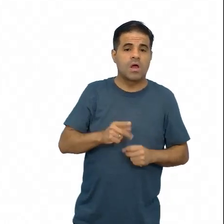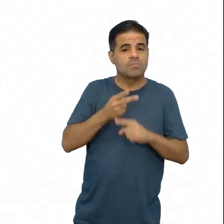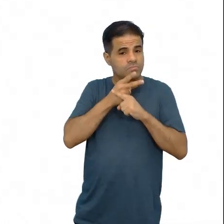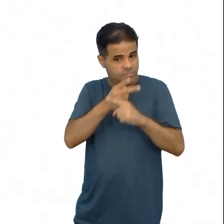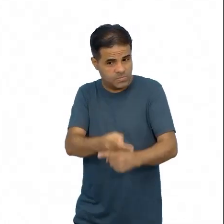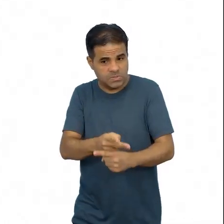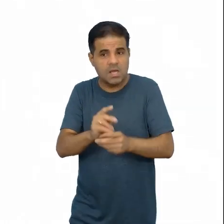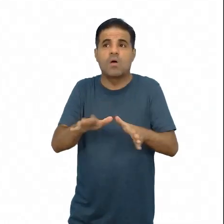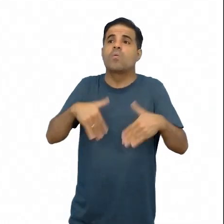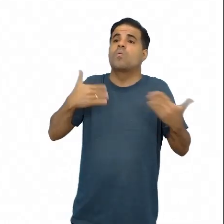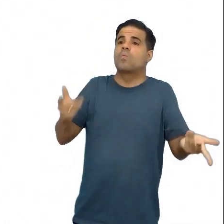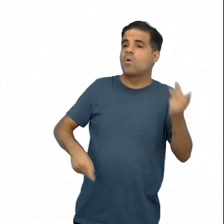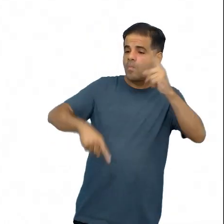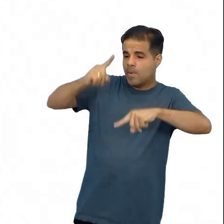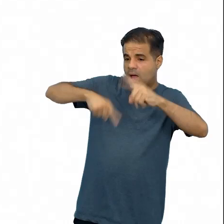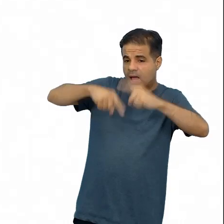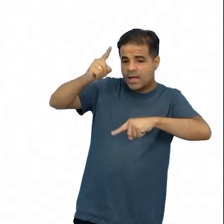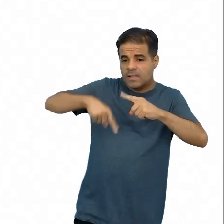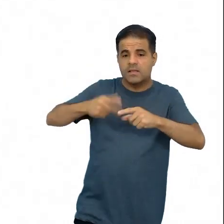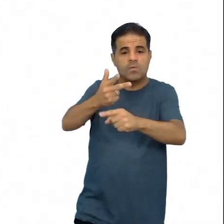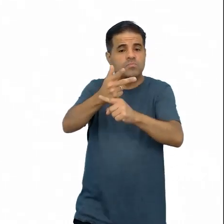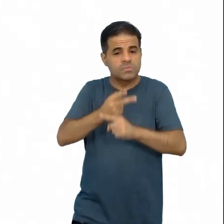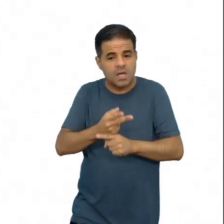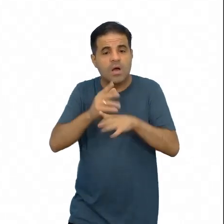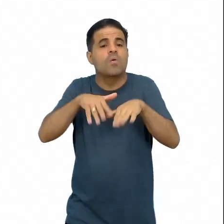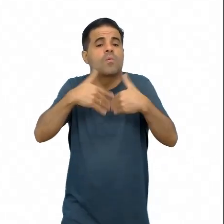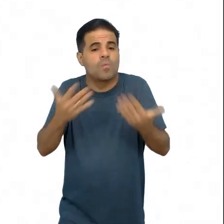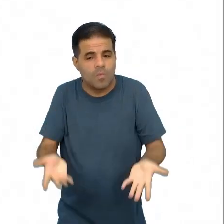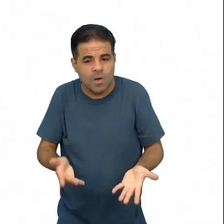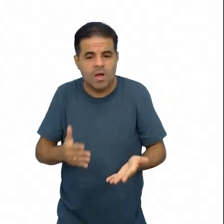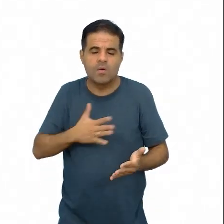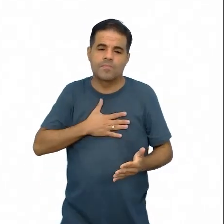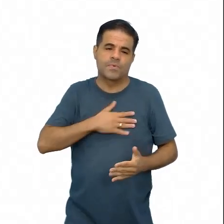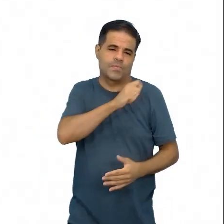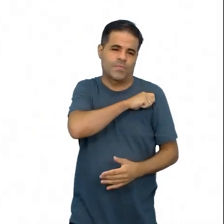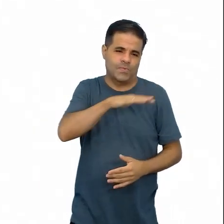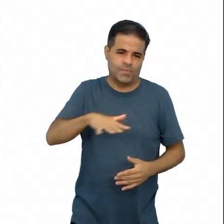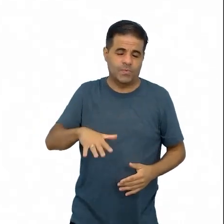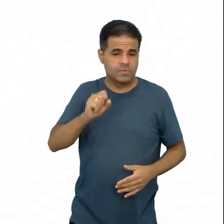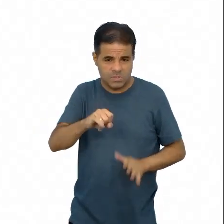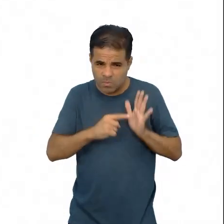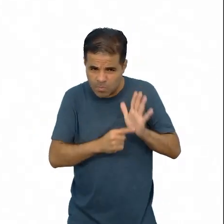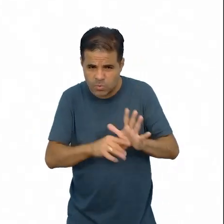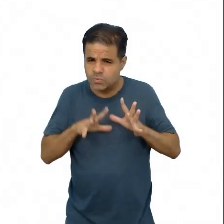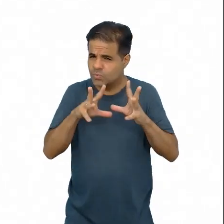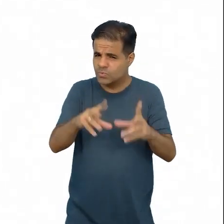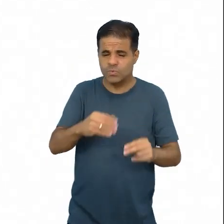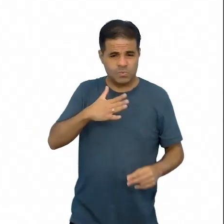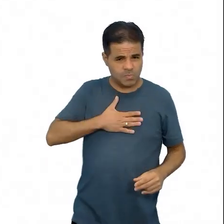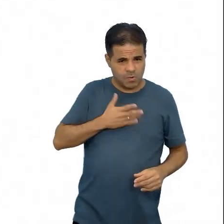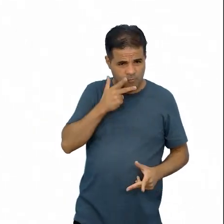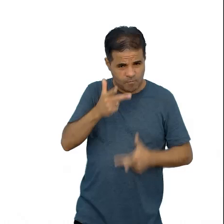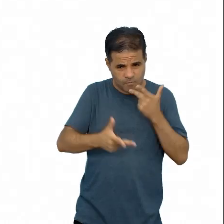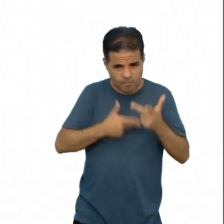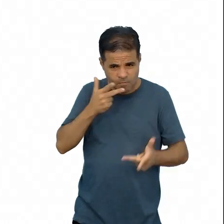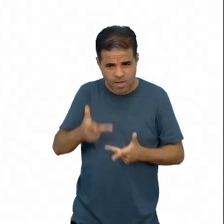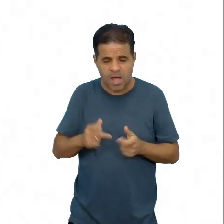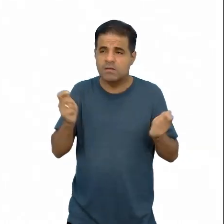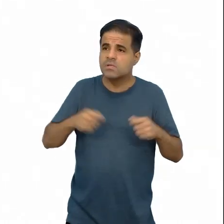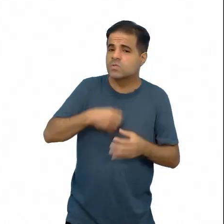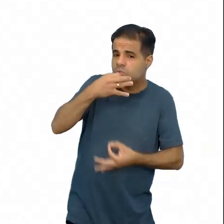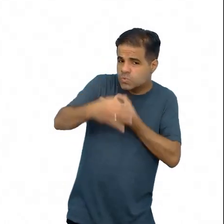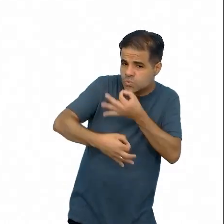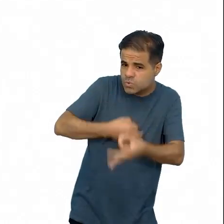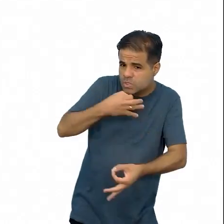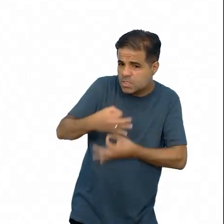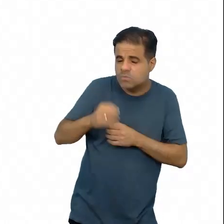material, qual o material que eu posso buscar. Então, tudo isso eu posso trabalhar com o meu aluno. Se eu mostro tudo isso e falo a respeito disso, eu posso estar sugerindo o